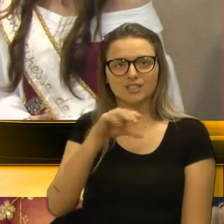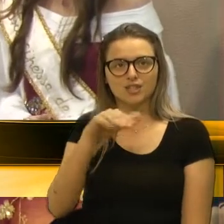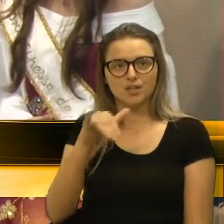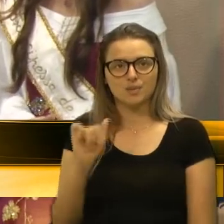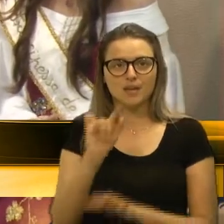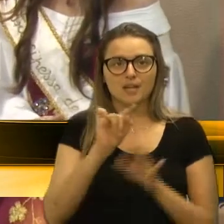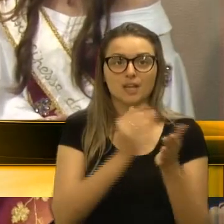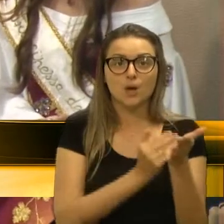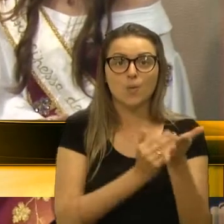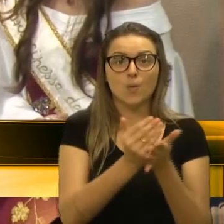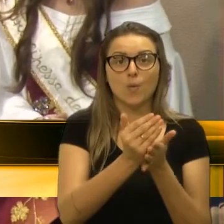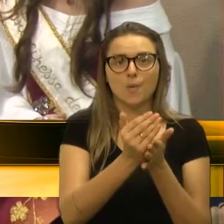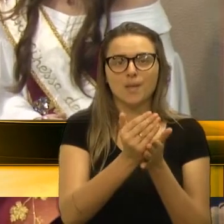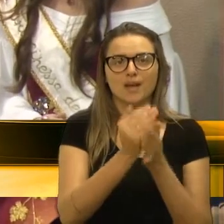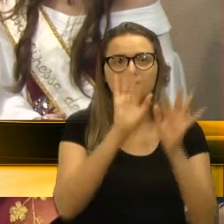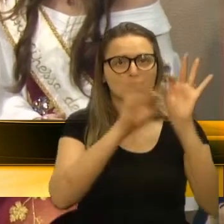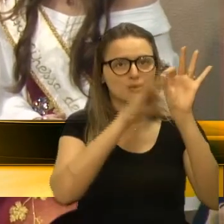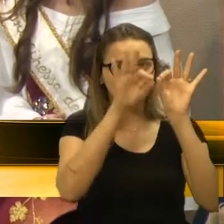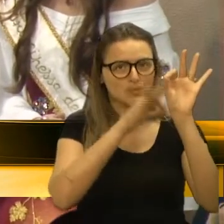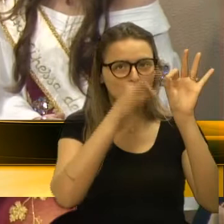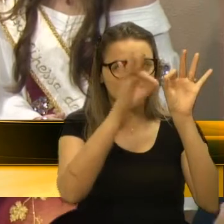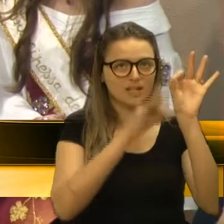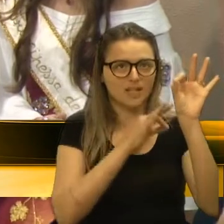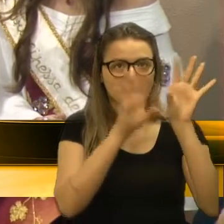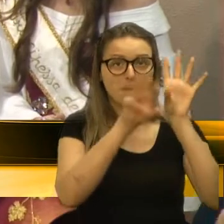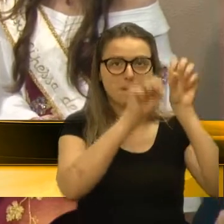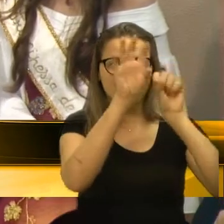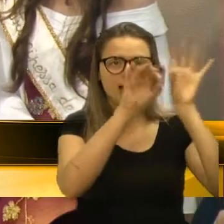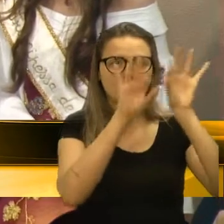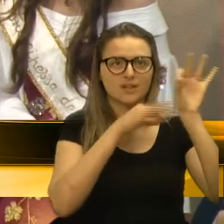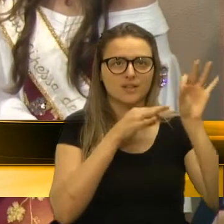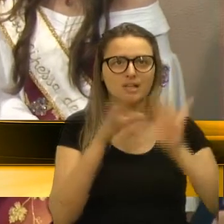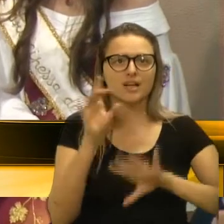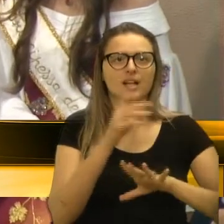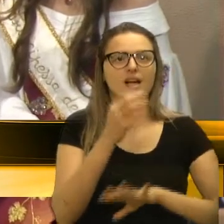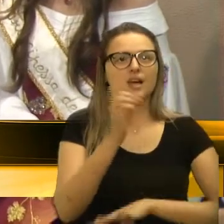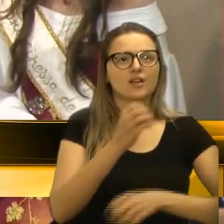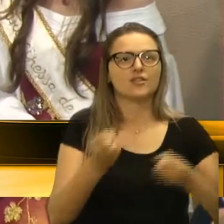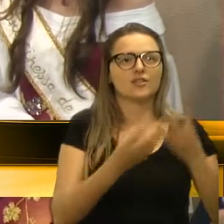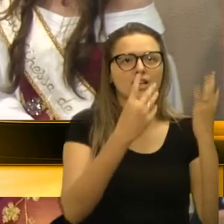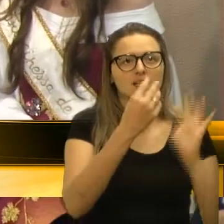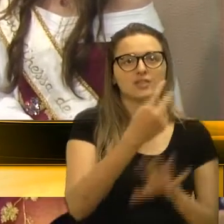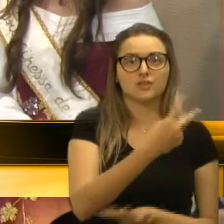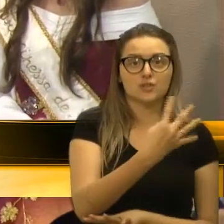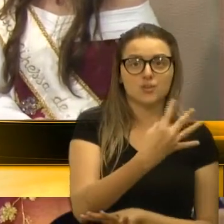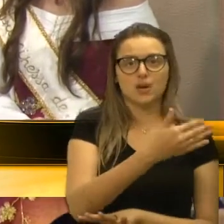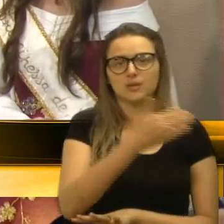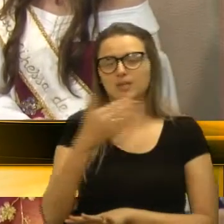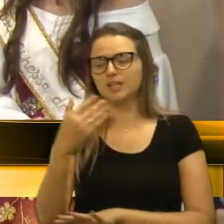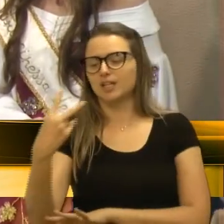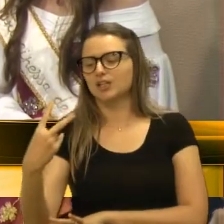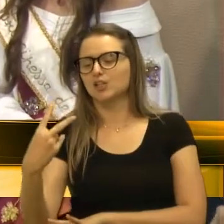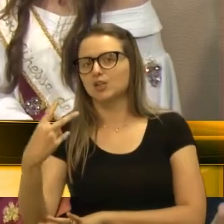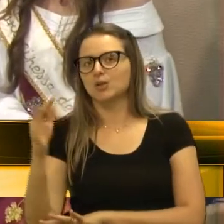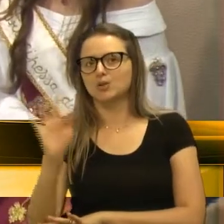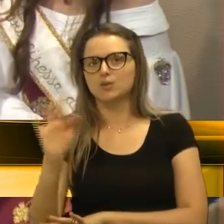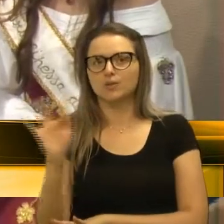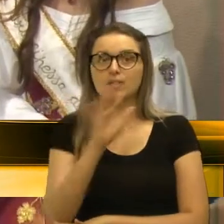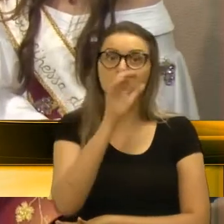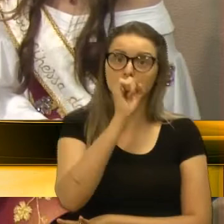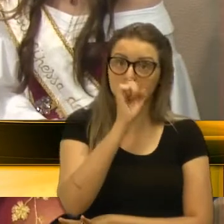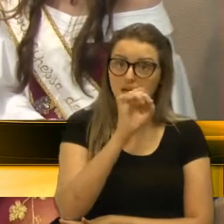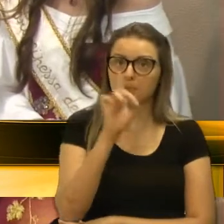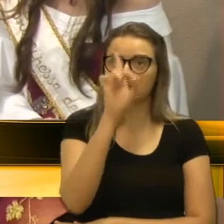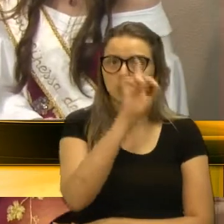início da colheita das uvas. A festa irá ocorrer entre os dias 24 a 2 de fevereiro, aos finais de semana.